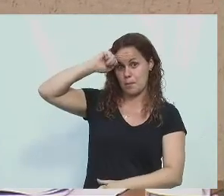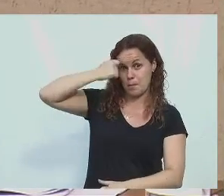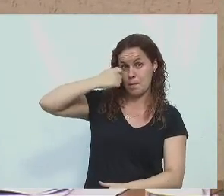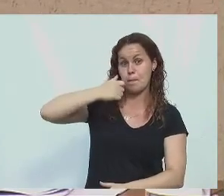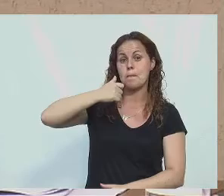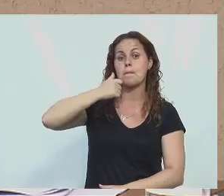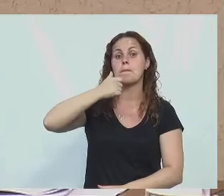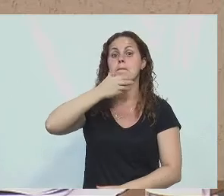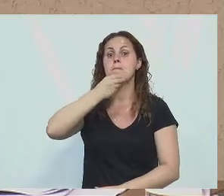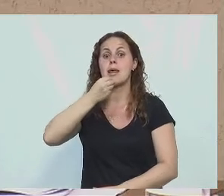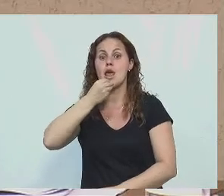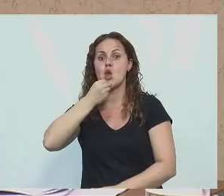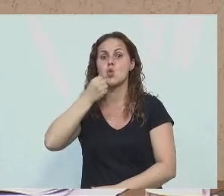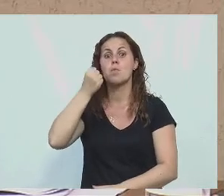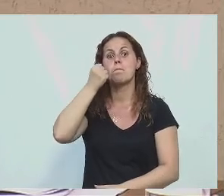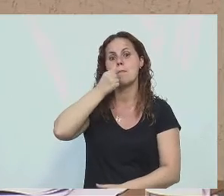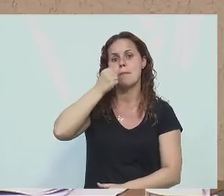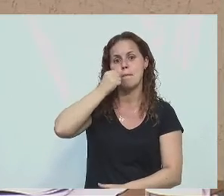preta. E